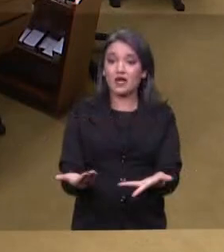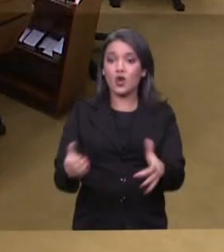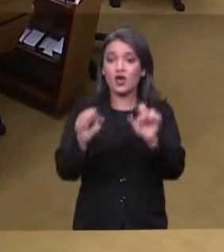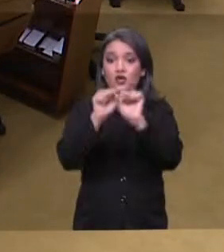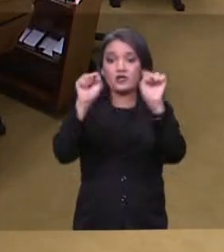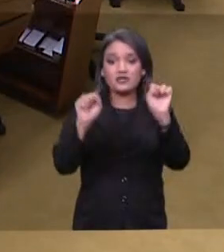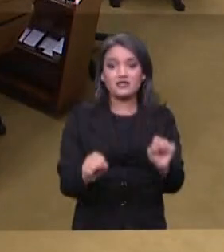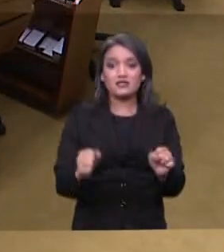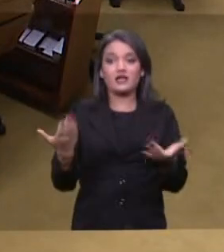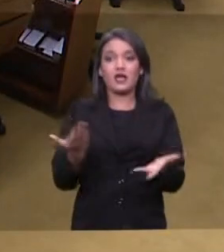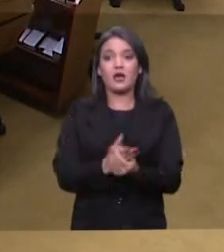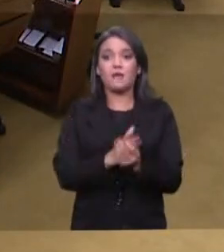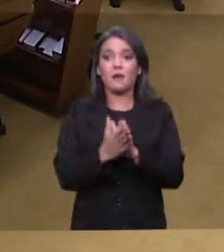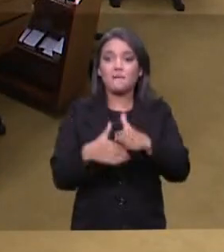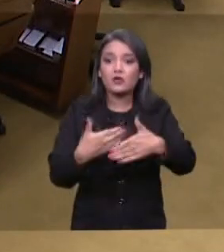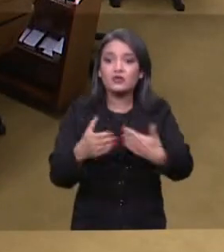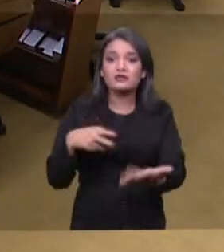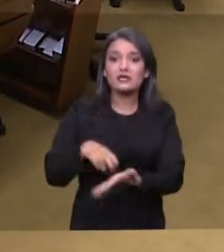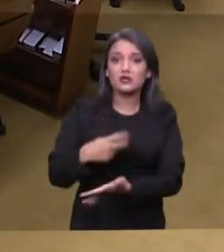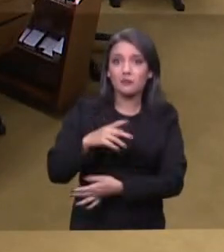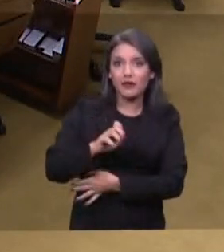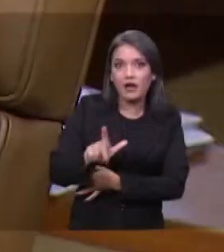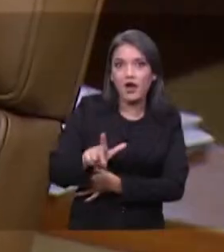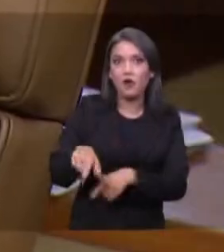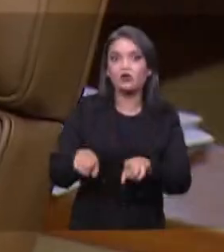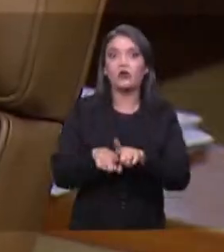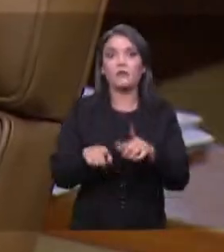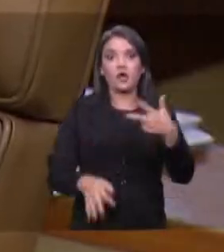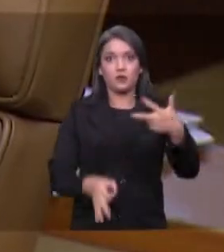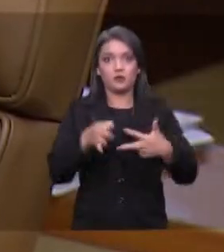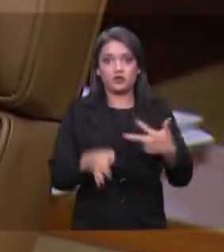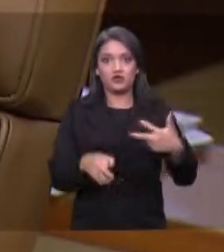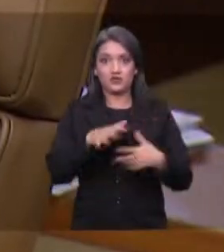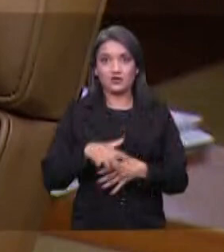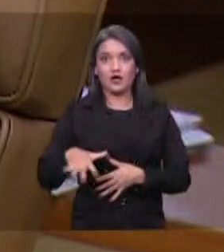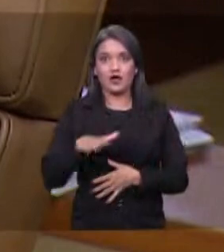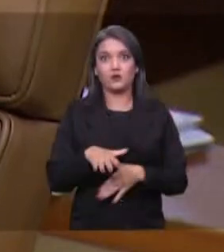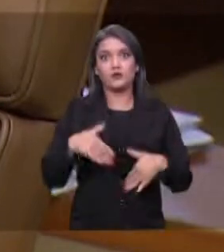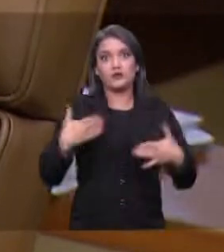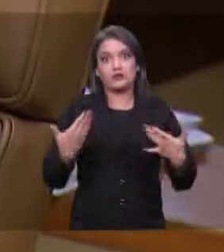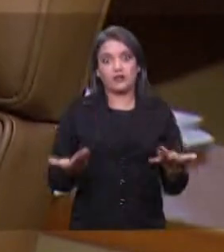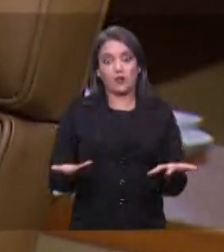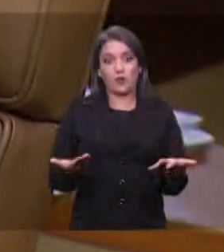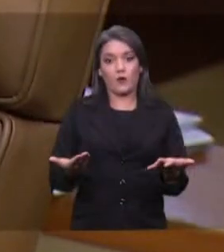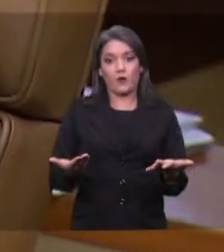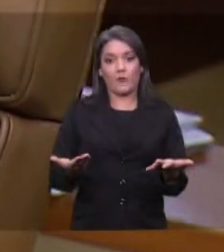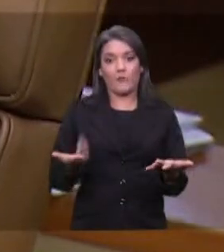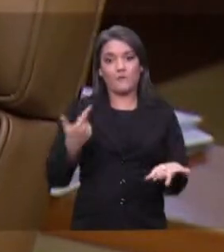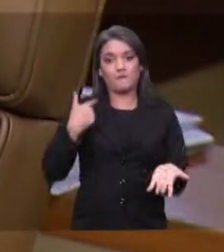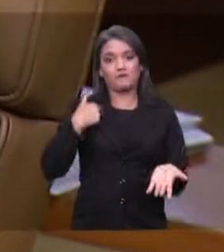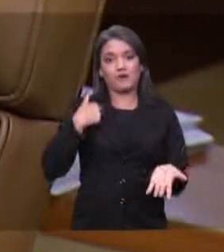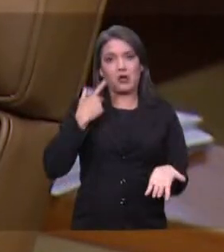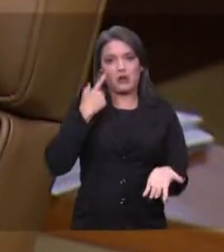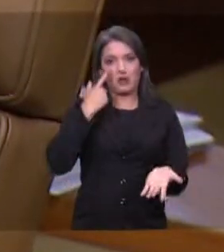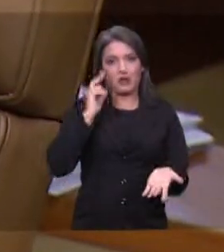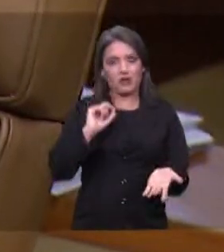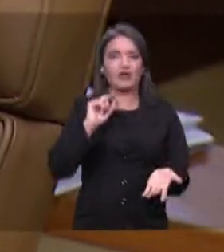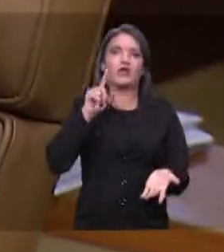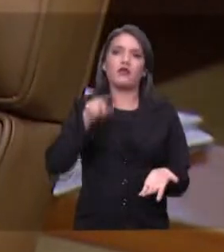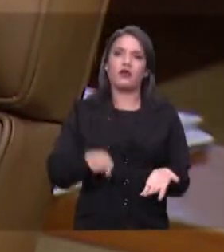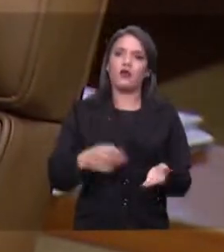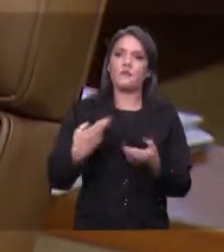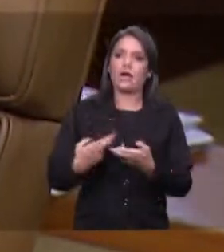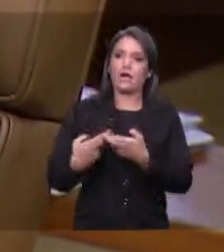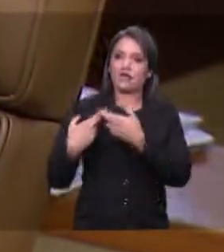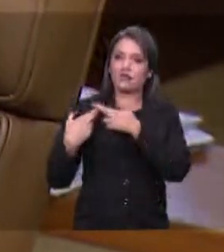sistema do processo penal e para o judiciário. Então, como eu entendi que isso deveria ser da